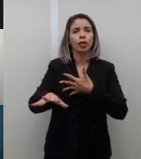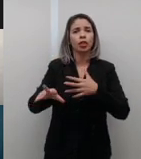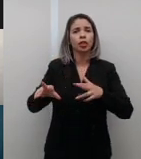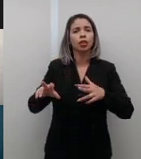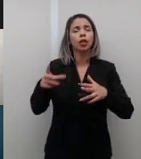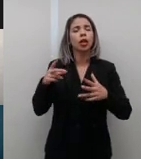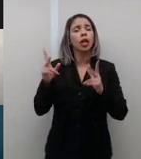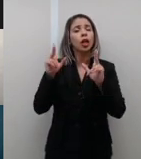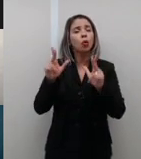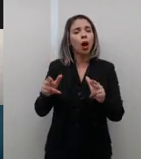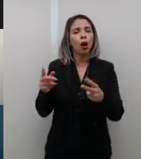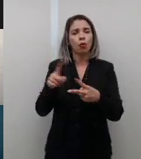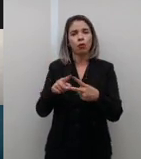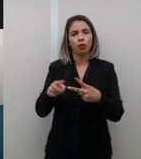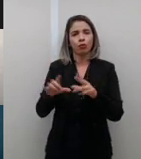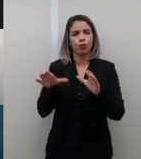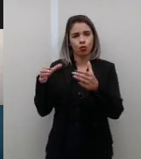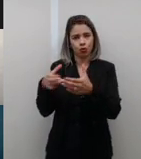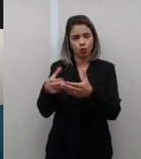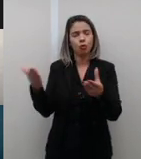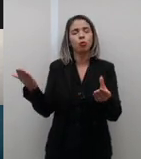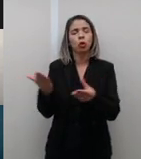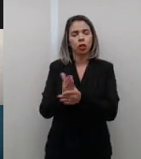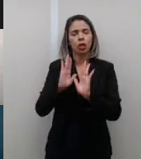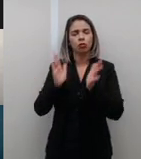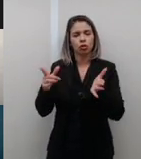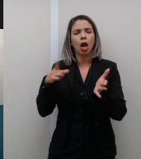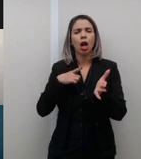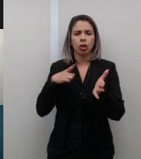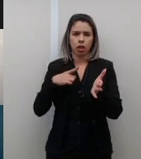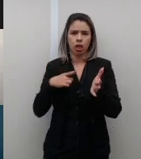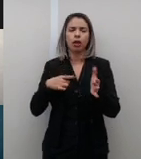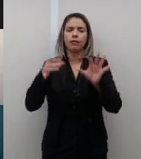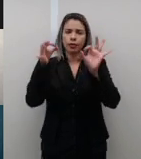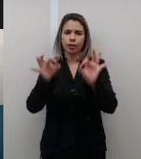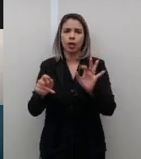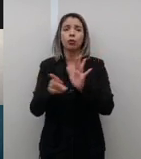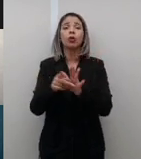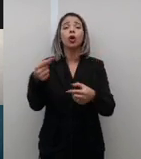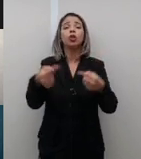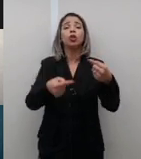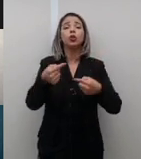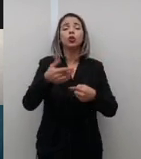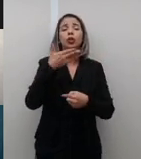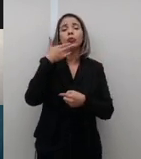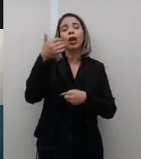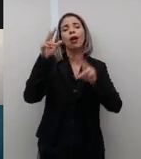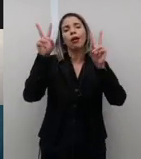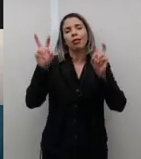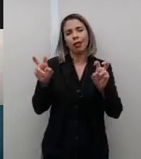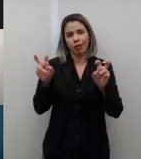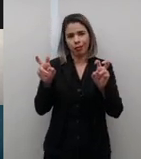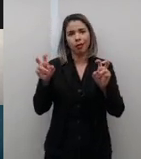pautado presencialmente, teve um destaque muito bem feito para poder até discutir melhor a matéria.